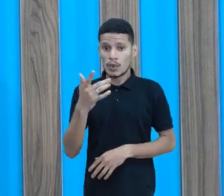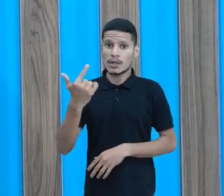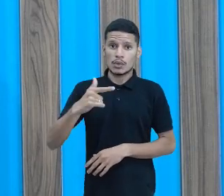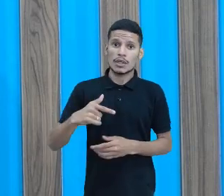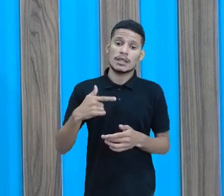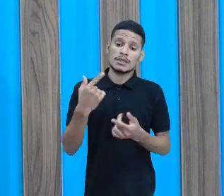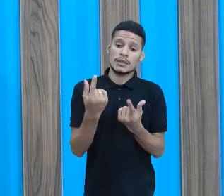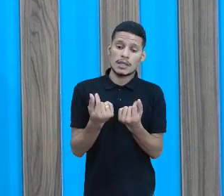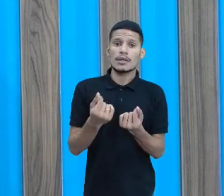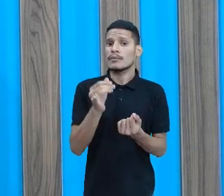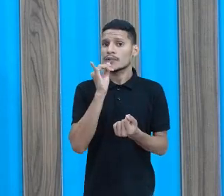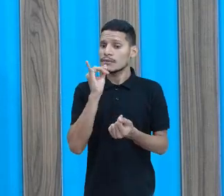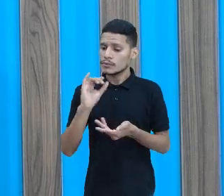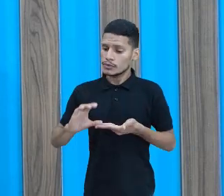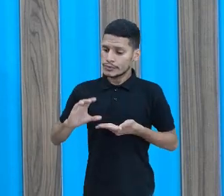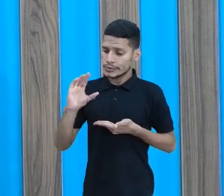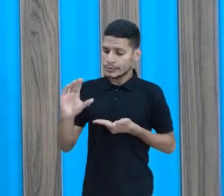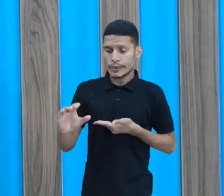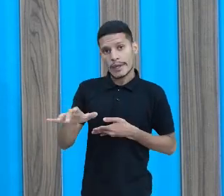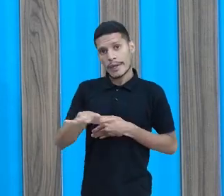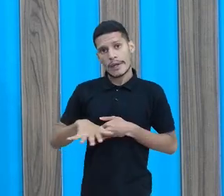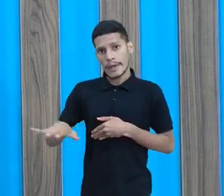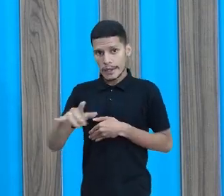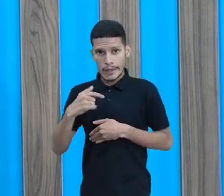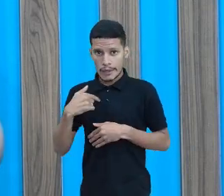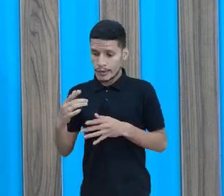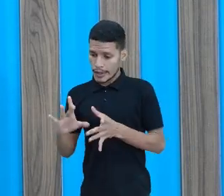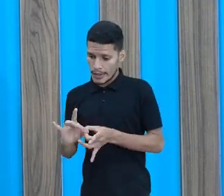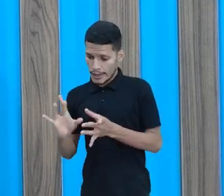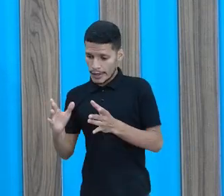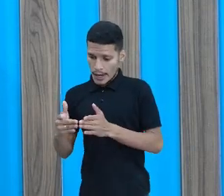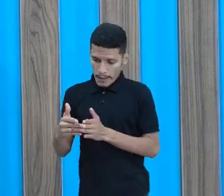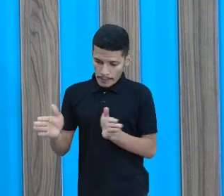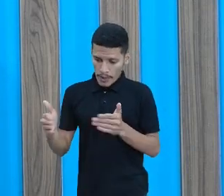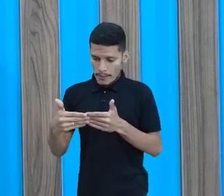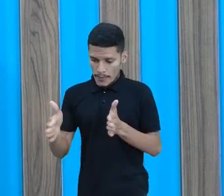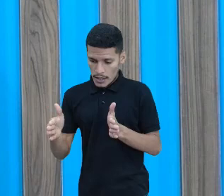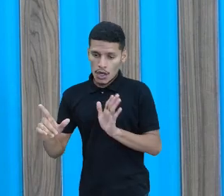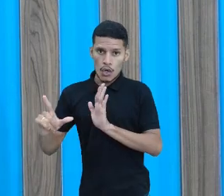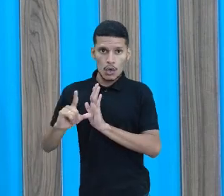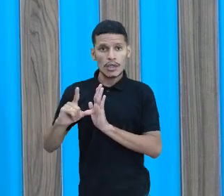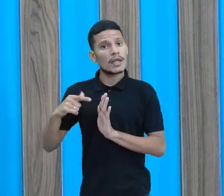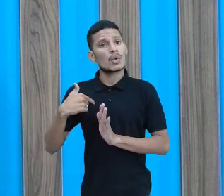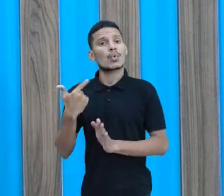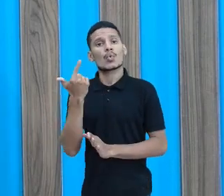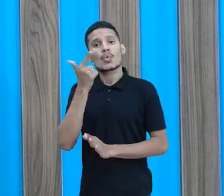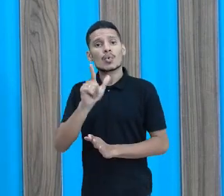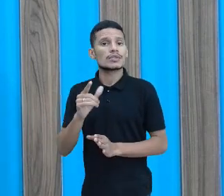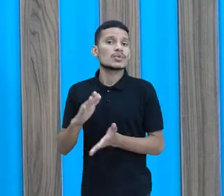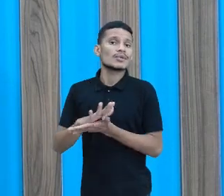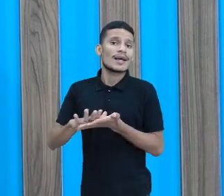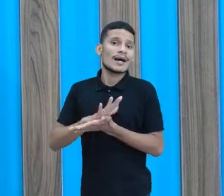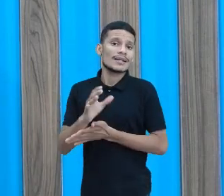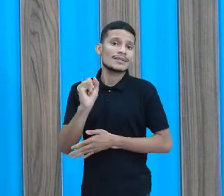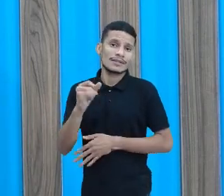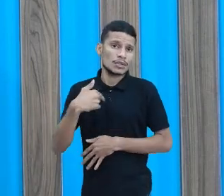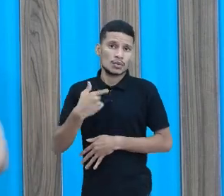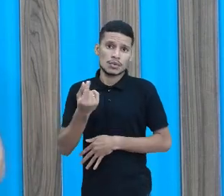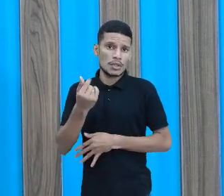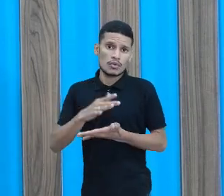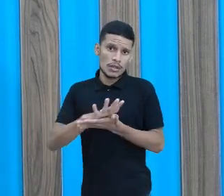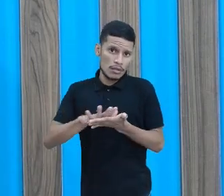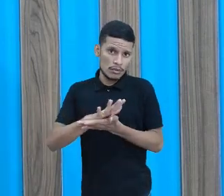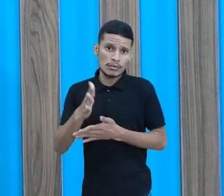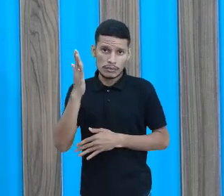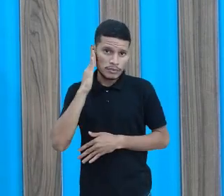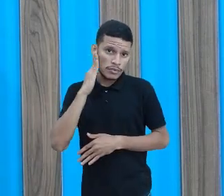para, por exemplo, fazer investimentos. Fazer investimento, eu vou abrir uma loja. Se eu não tiver dinheiro para abrir uma loja, claro que não vai dar certo, né? Se eu não tiver dinheiro para